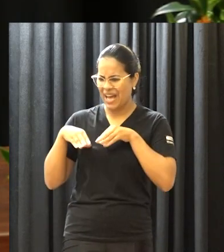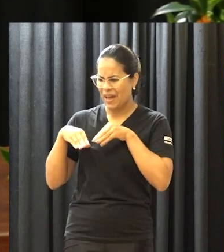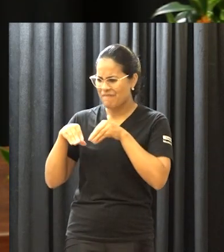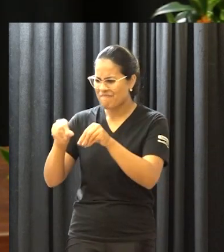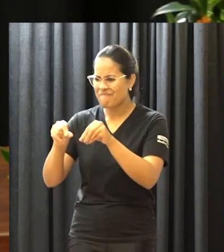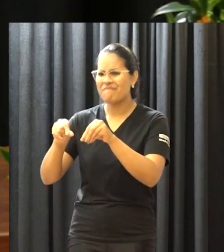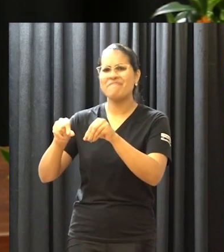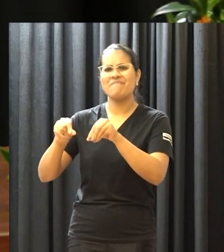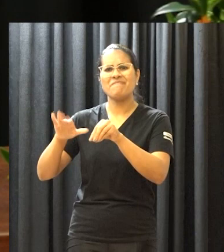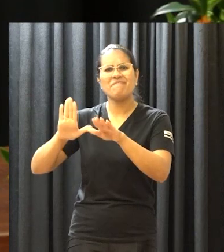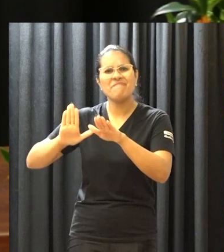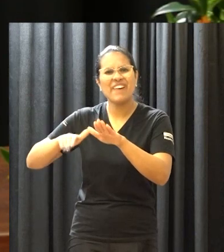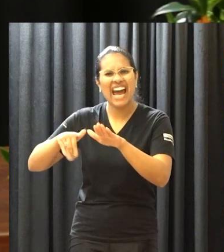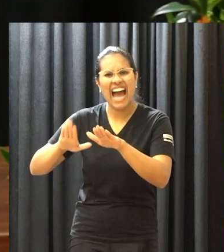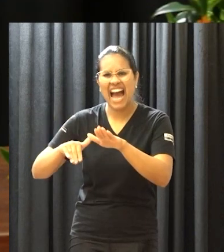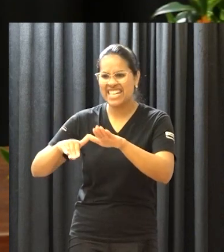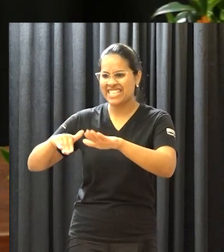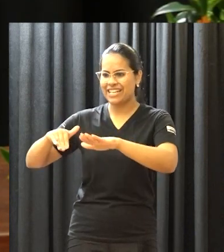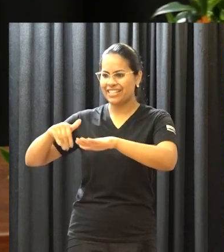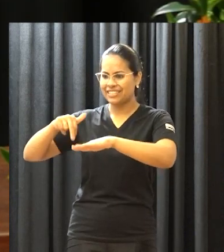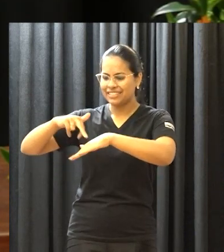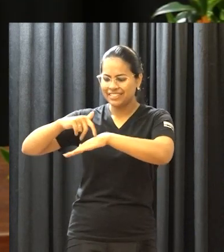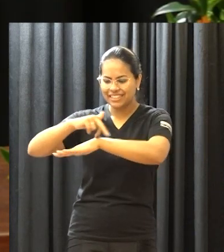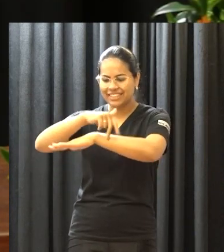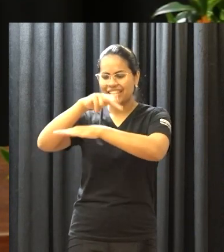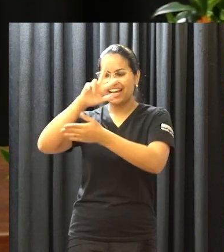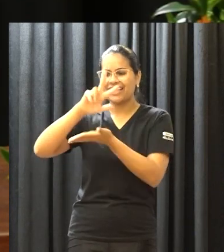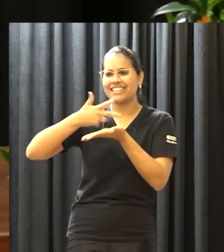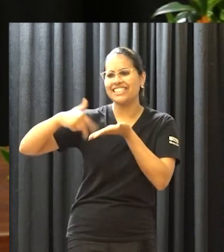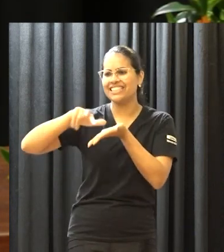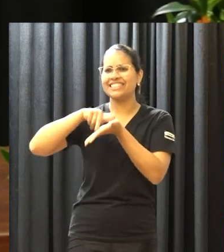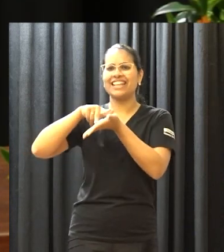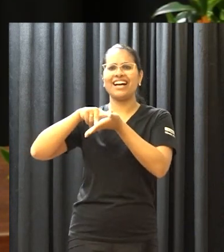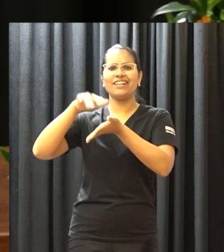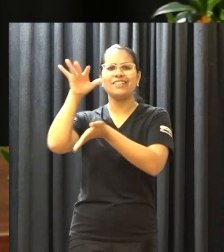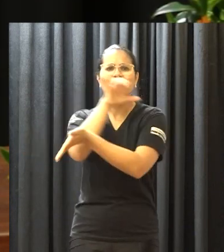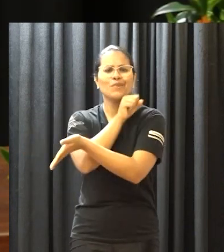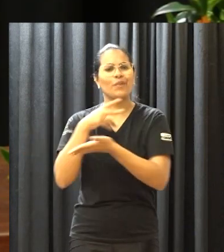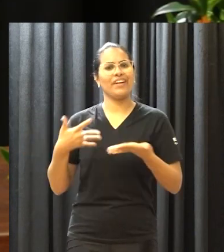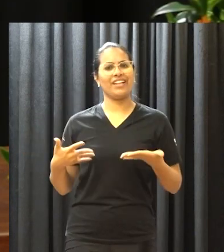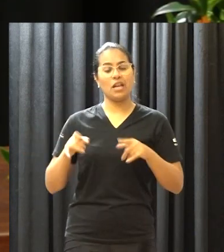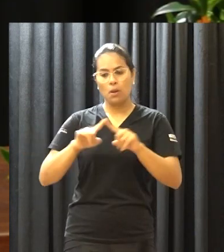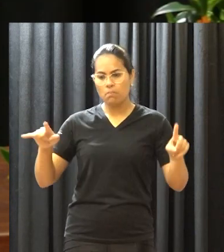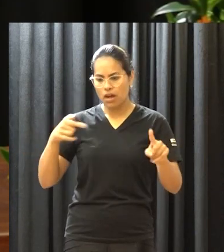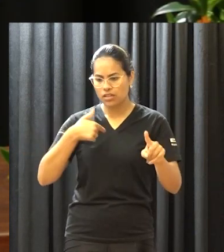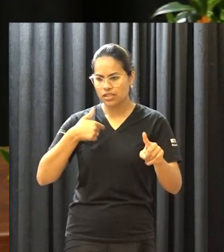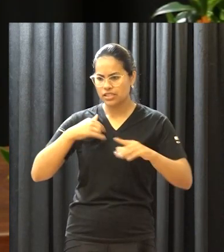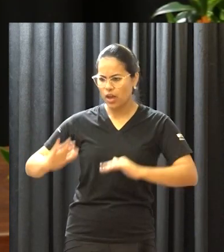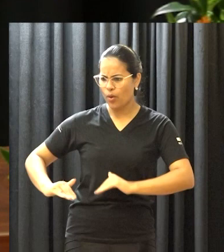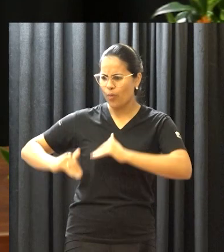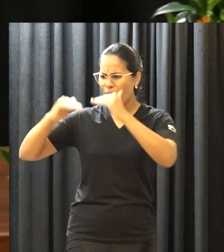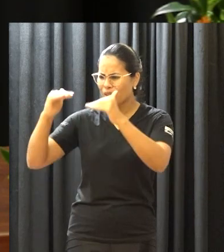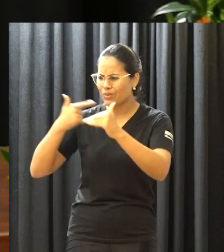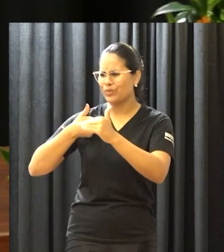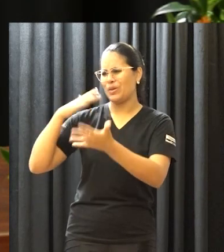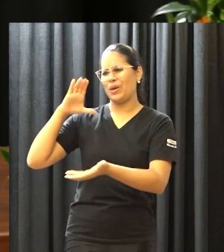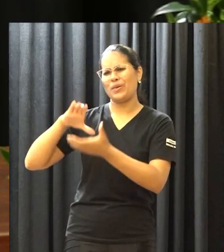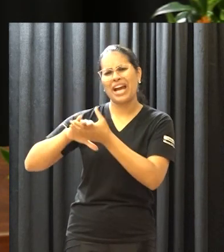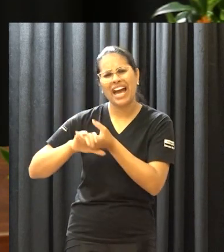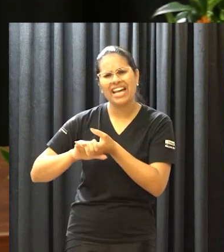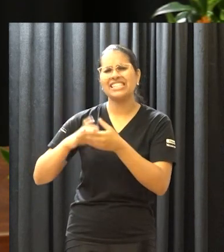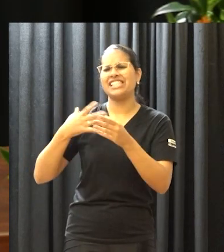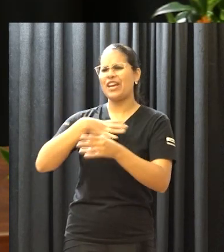andar no calçadão, brincar na água. Eu não tive essa oportunidade. Então, quando eu fiquei adulta, fui mãe, casei, tive filho, tenho